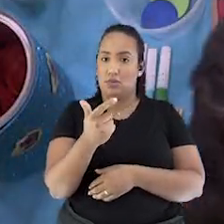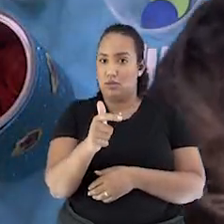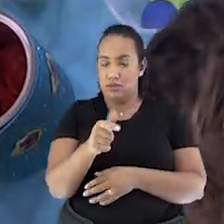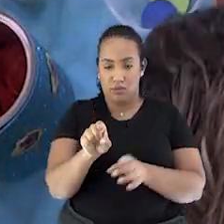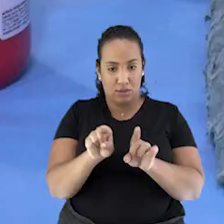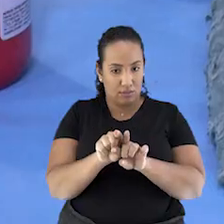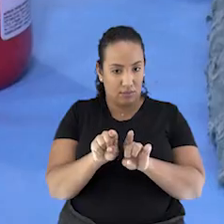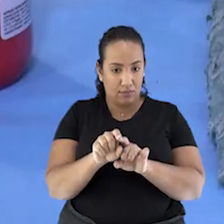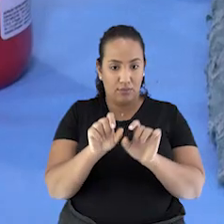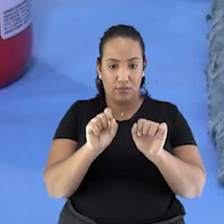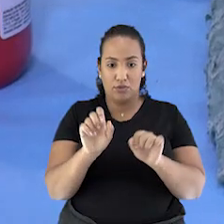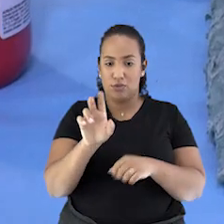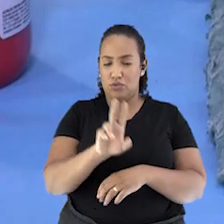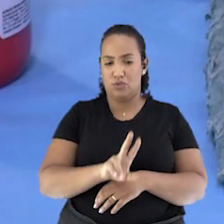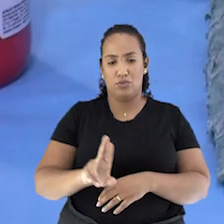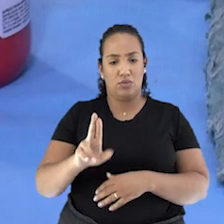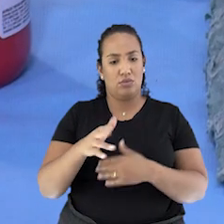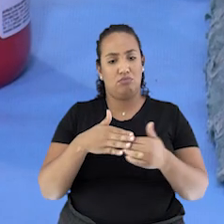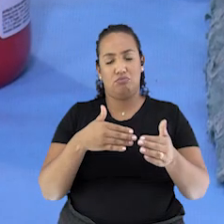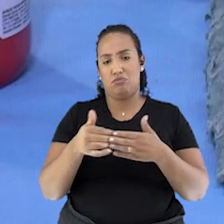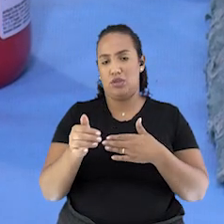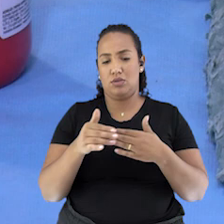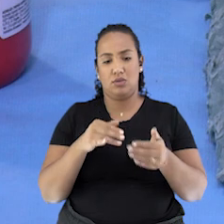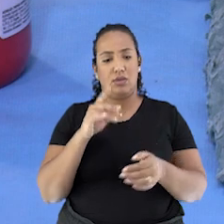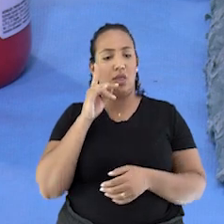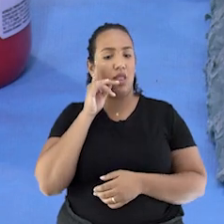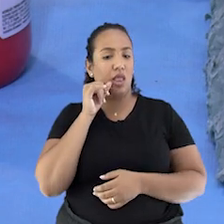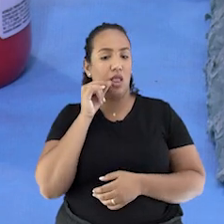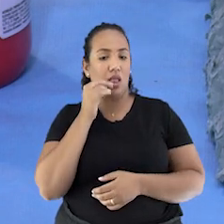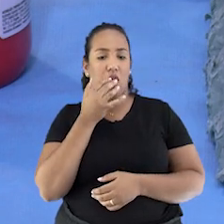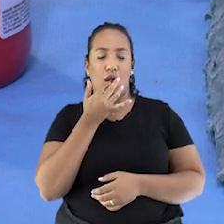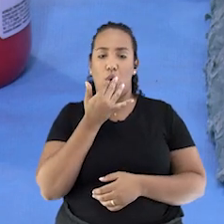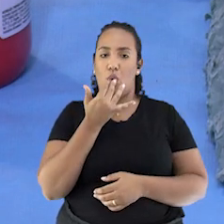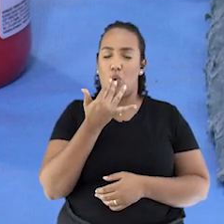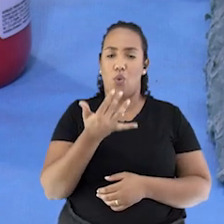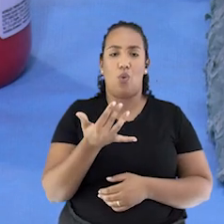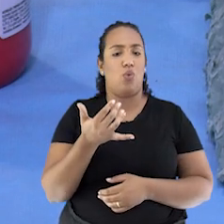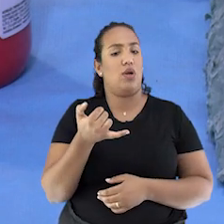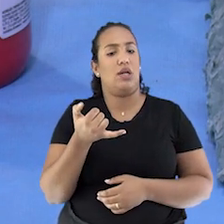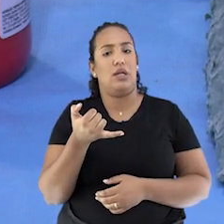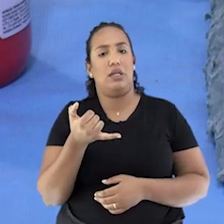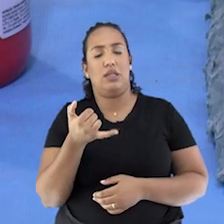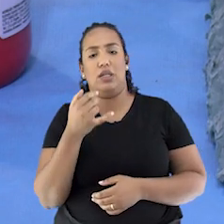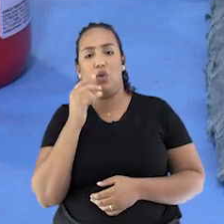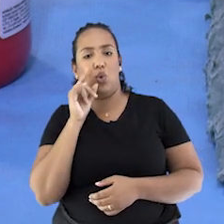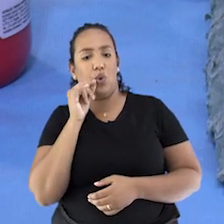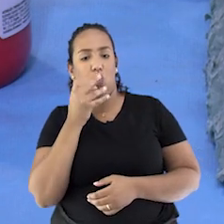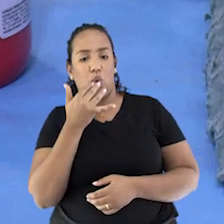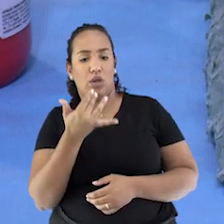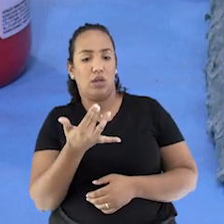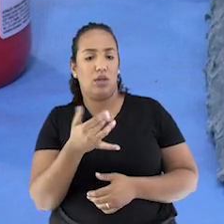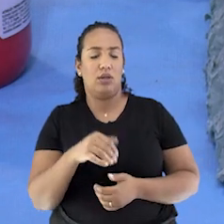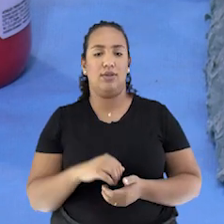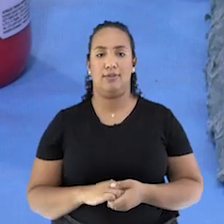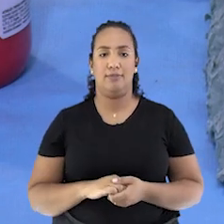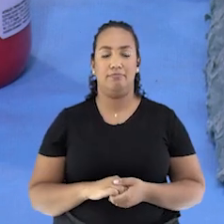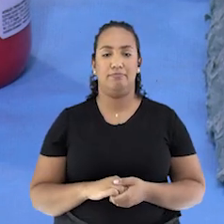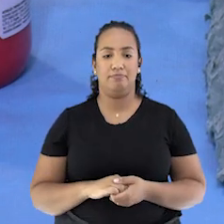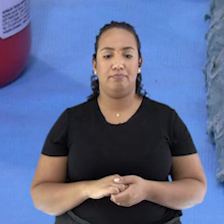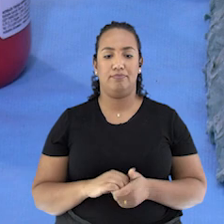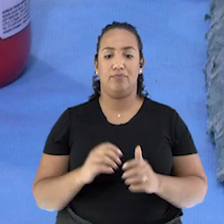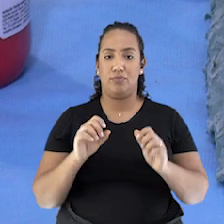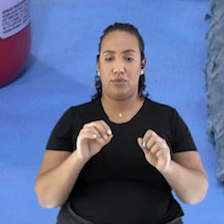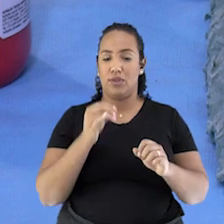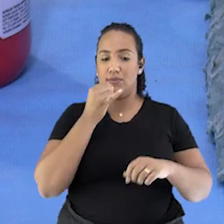Se você não tiver também papel colorido, você pode utilizar o lápis de cor ou a canetinha, colorir um